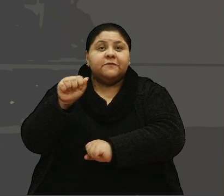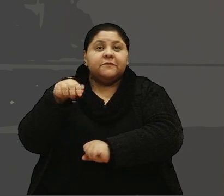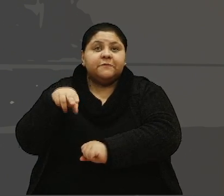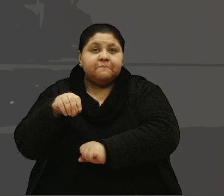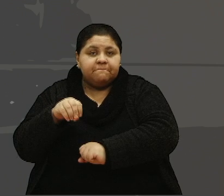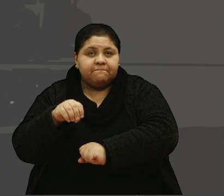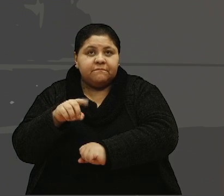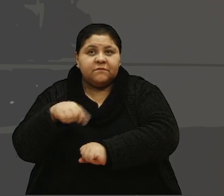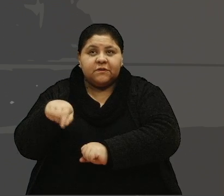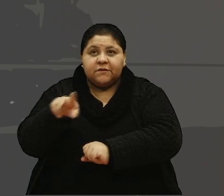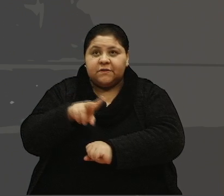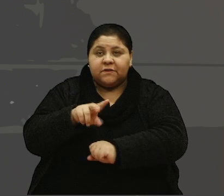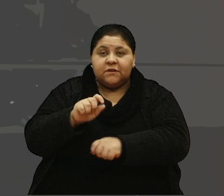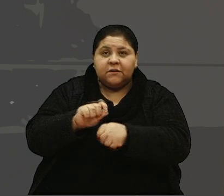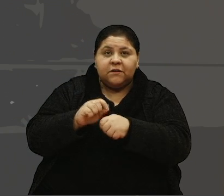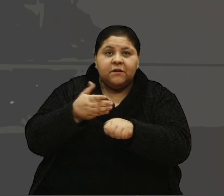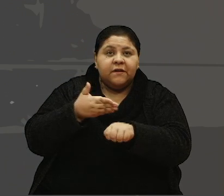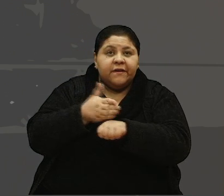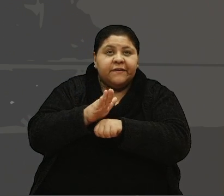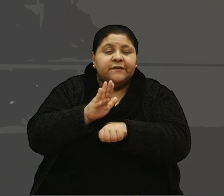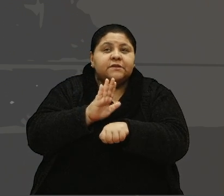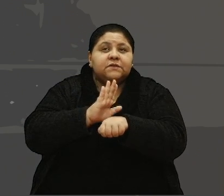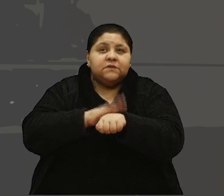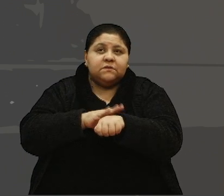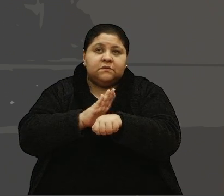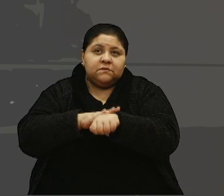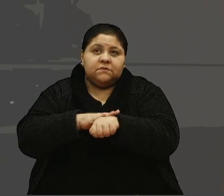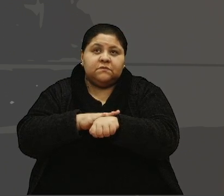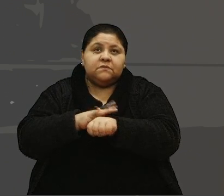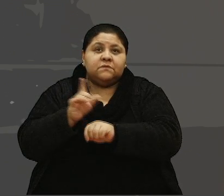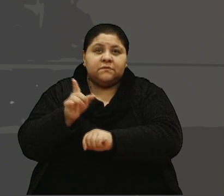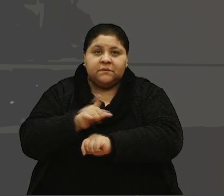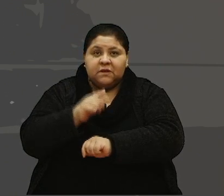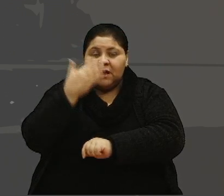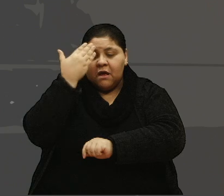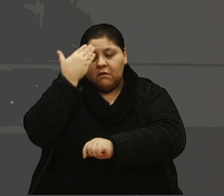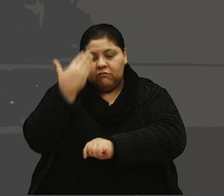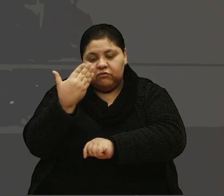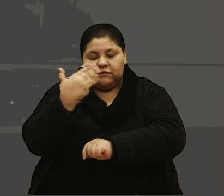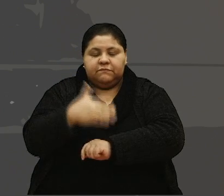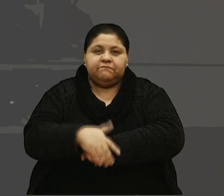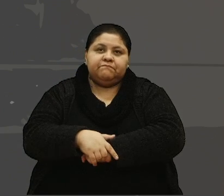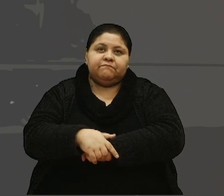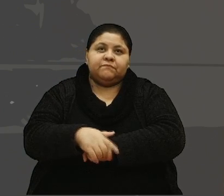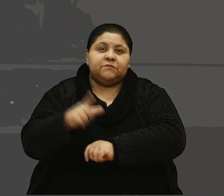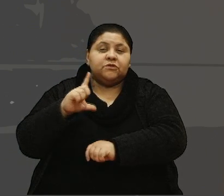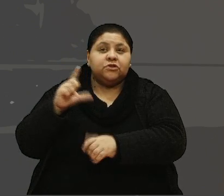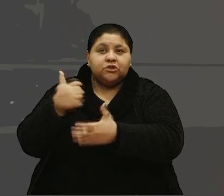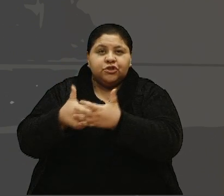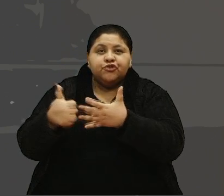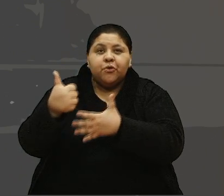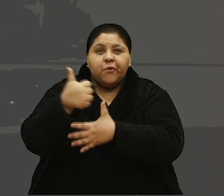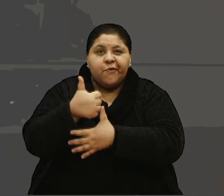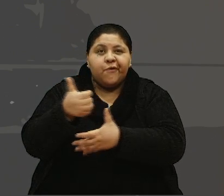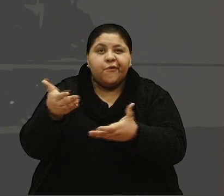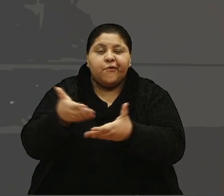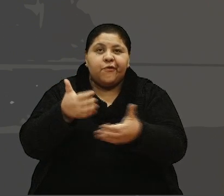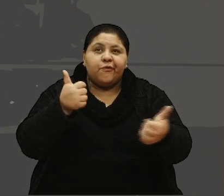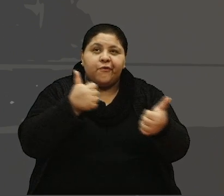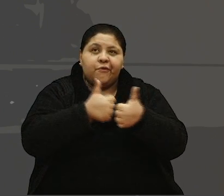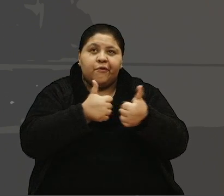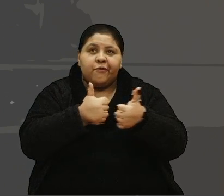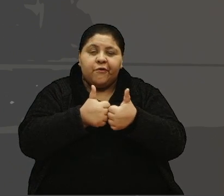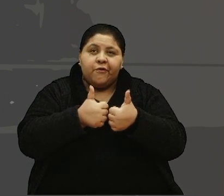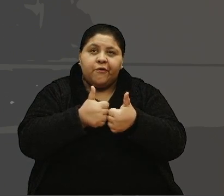Então, quando a gente faz parte desses momentos, é algo gratificante. Tive o privilégio de estar ao lado lá do